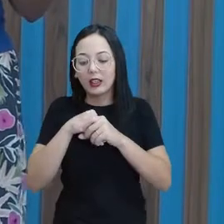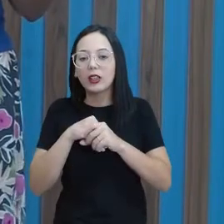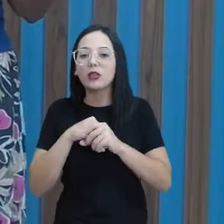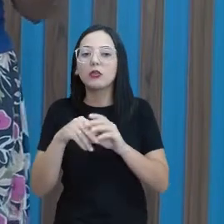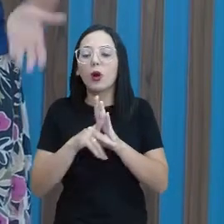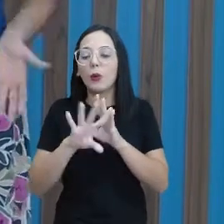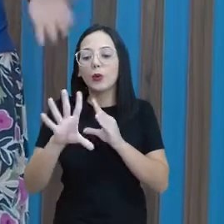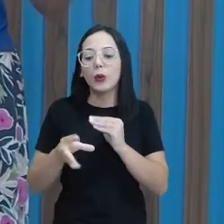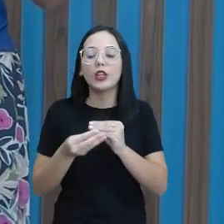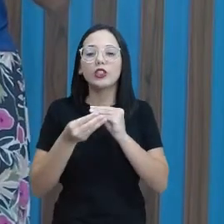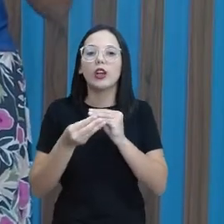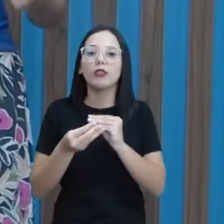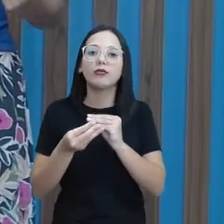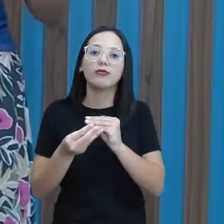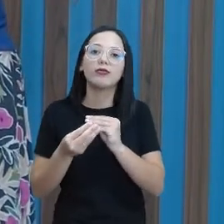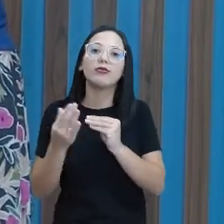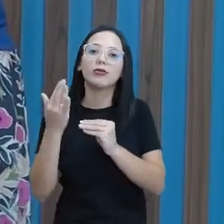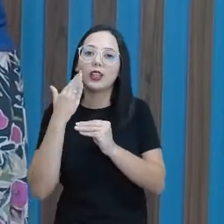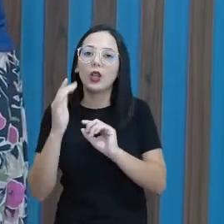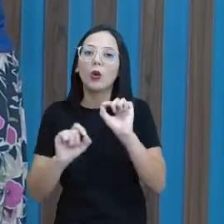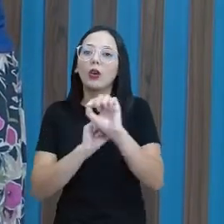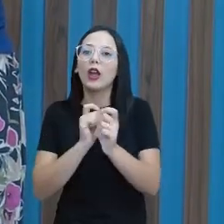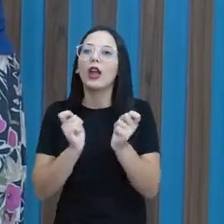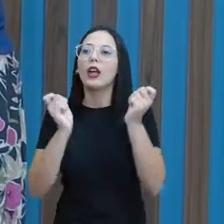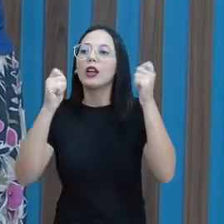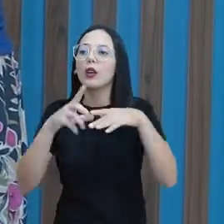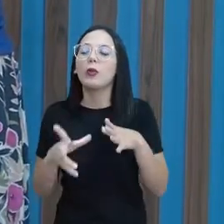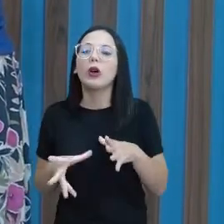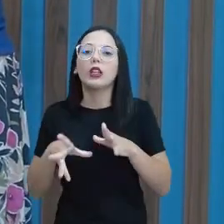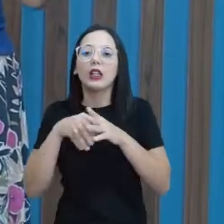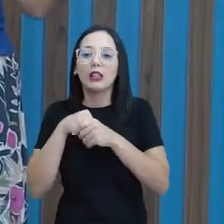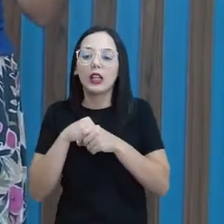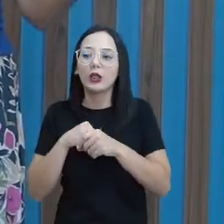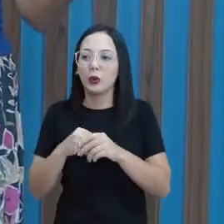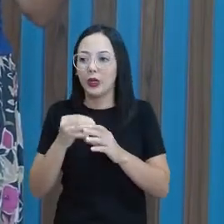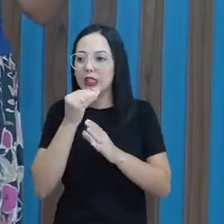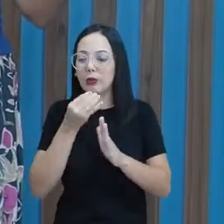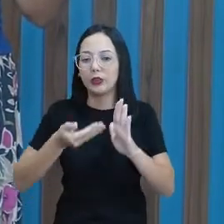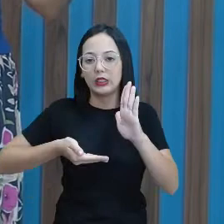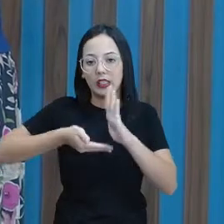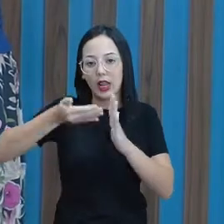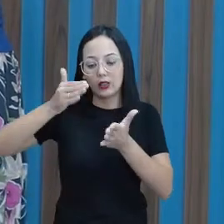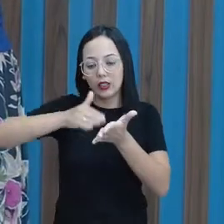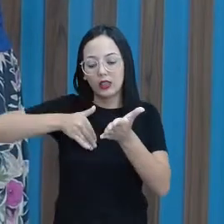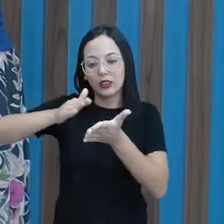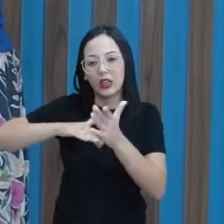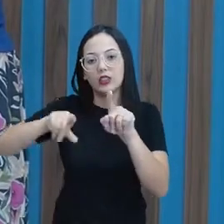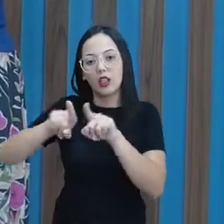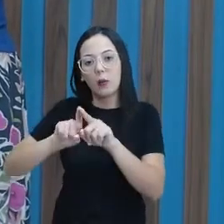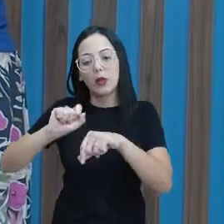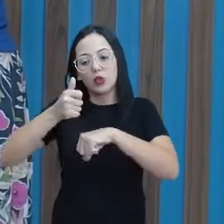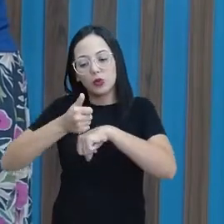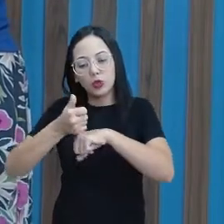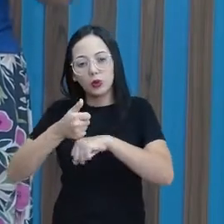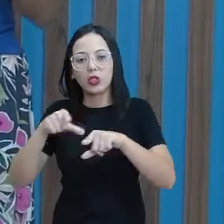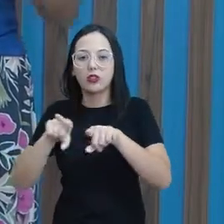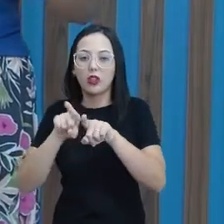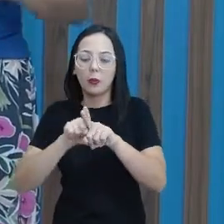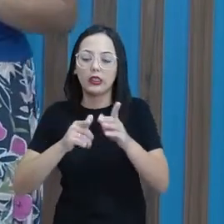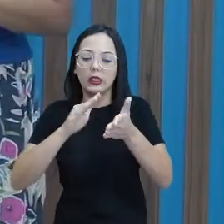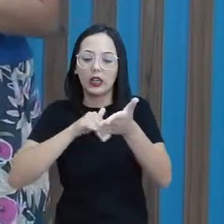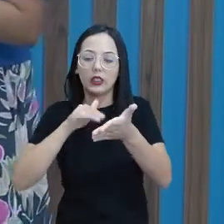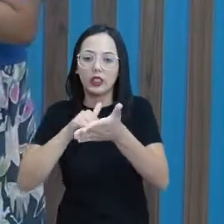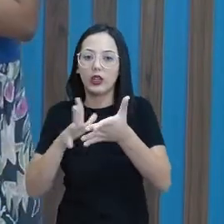extra, acessório, que pode ser, portanto, retirado. Substituído, pode ser